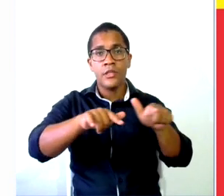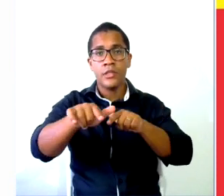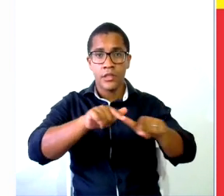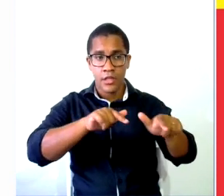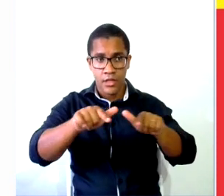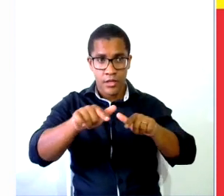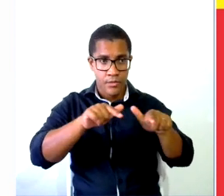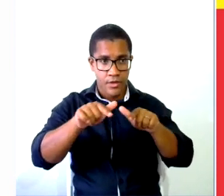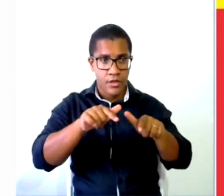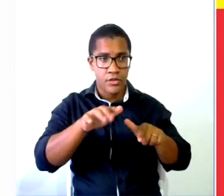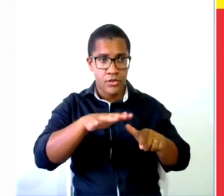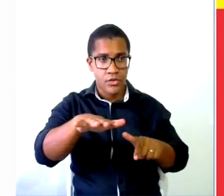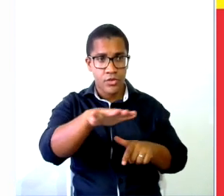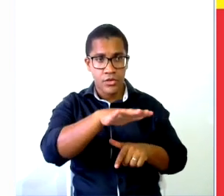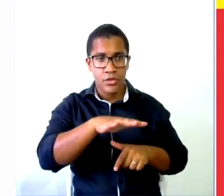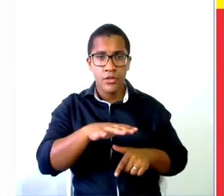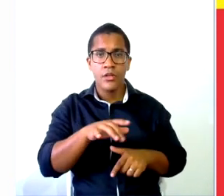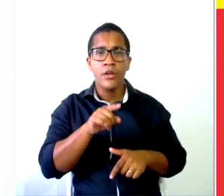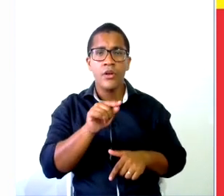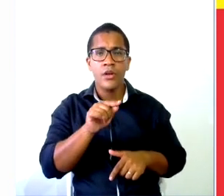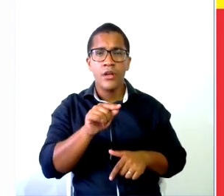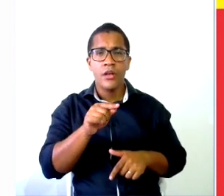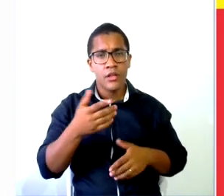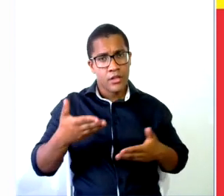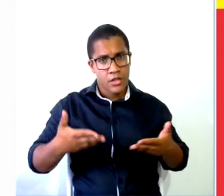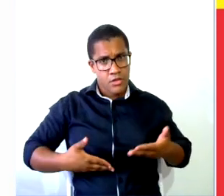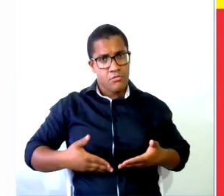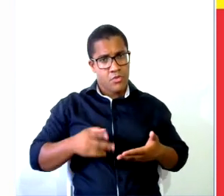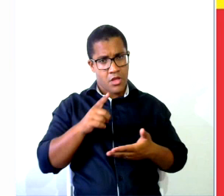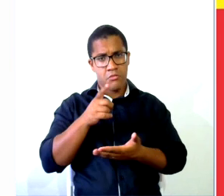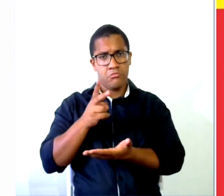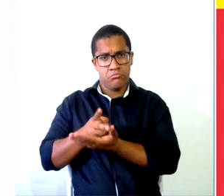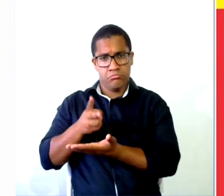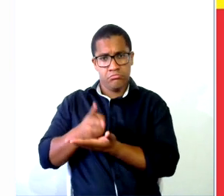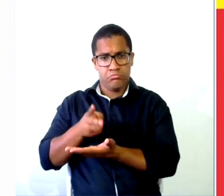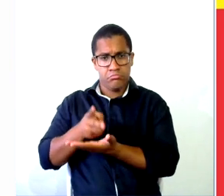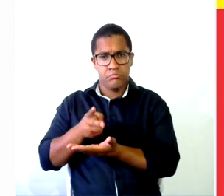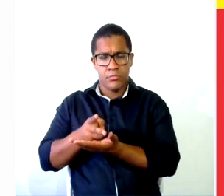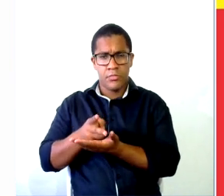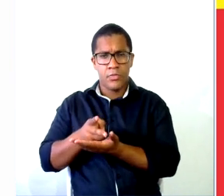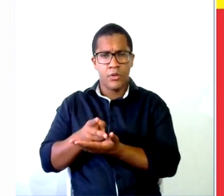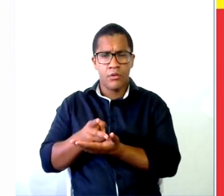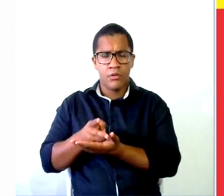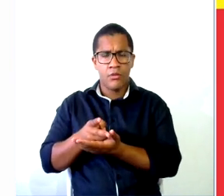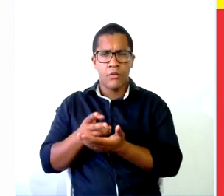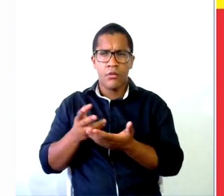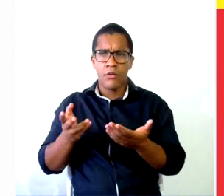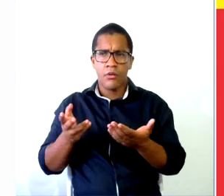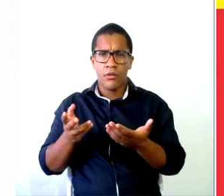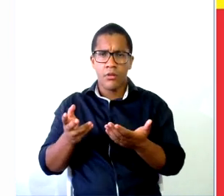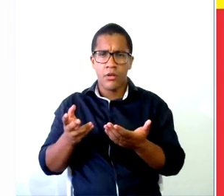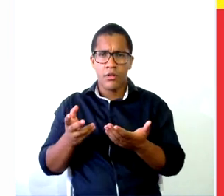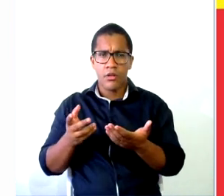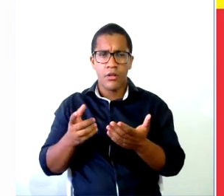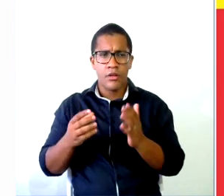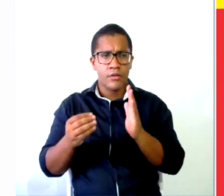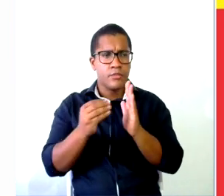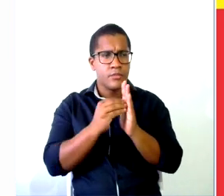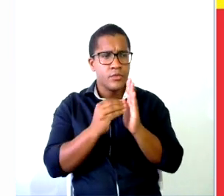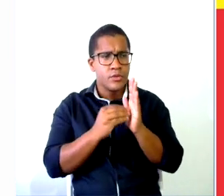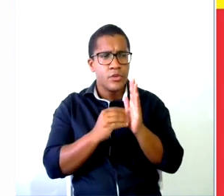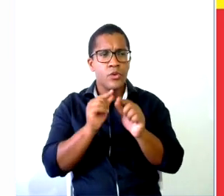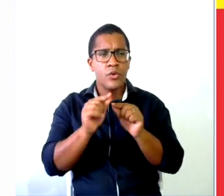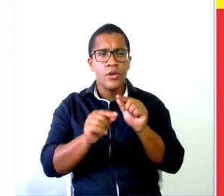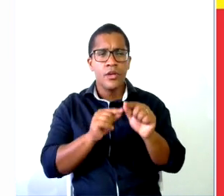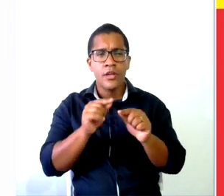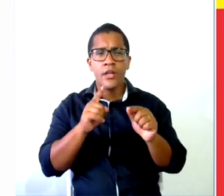trabalhadores civis, né, isso, eram mantidos. Né? O que, pessoal, atesta bem